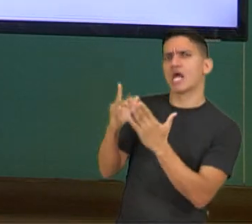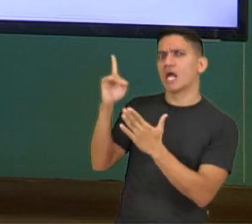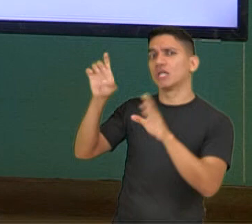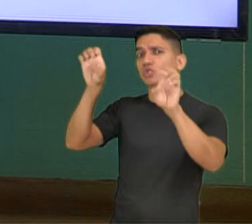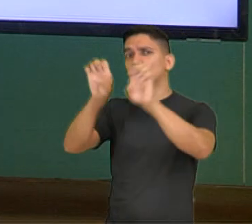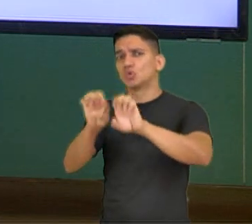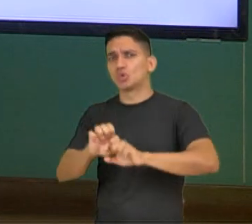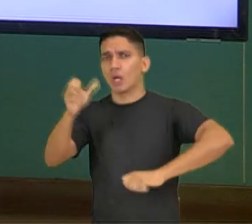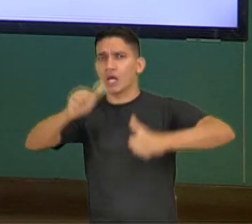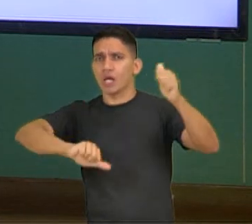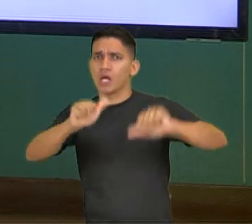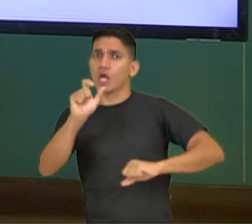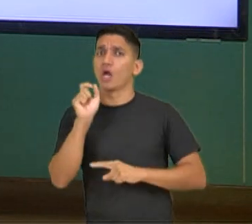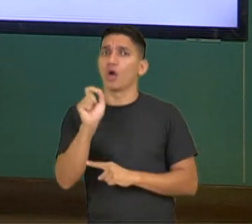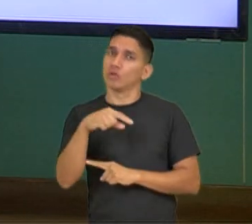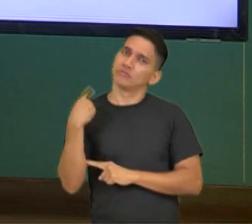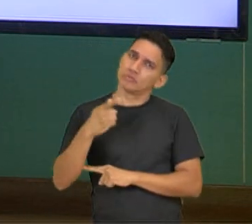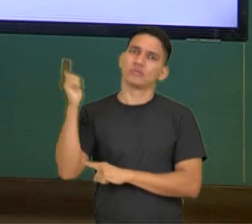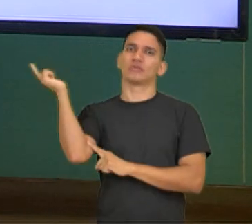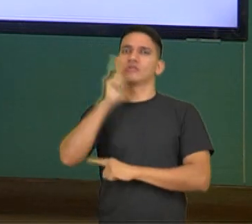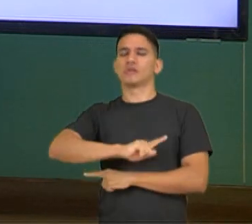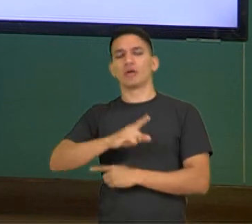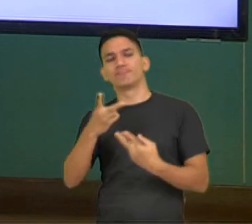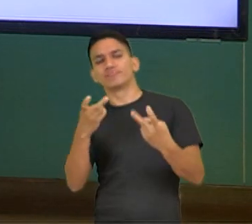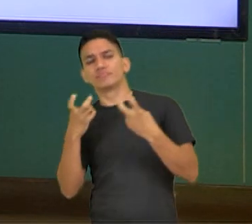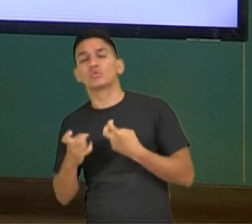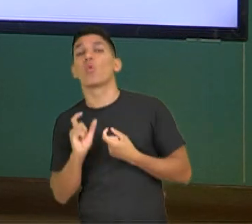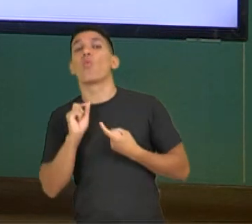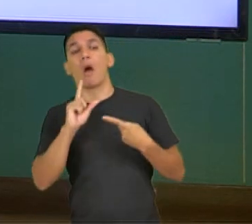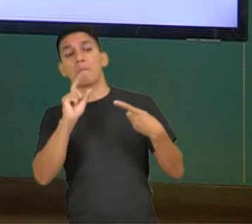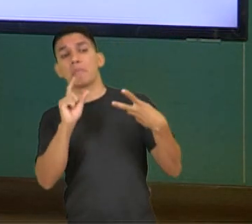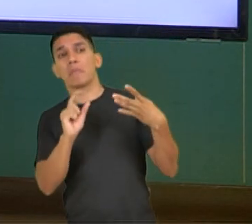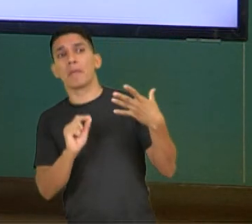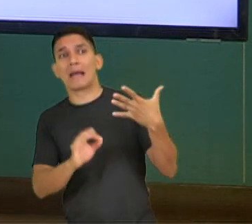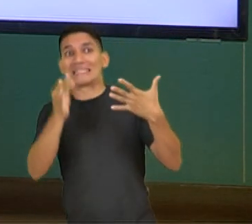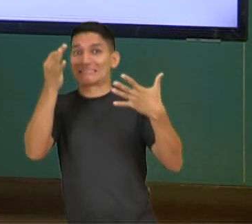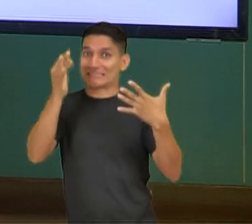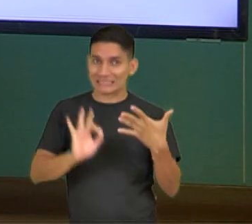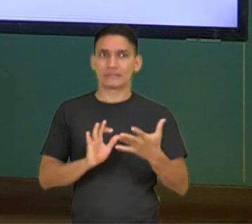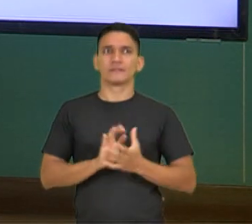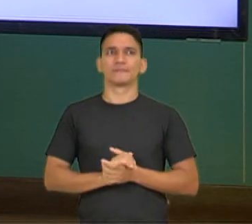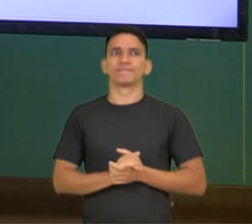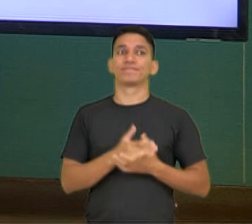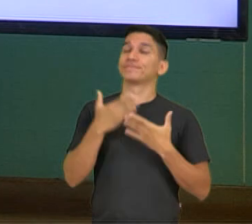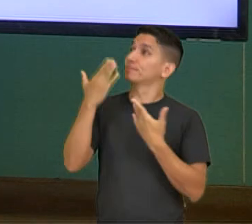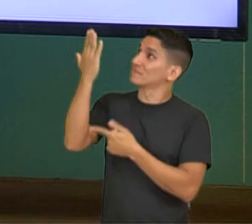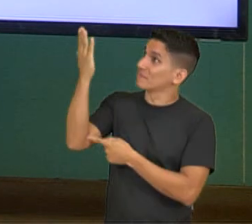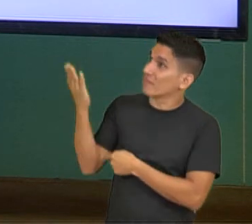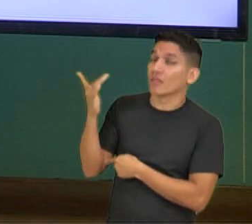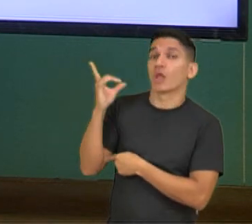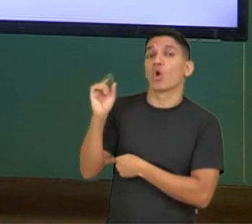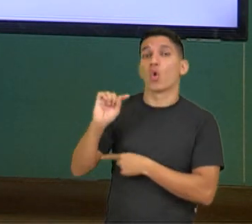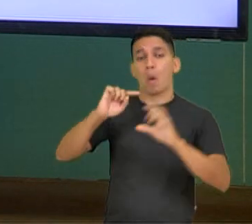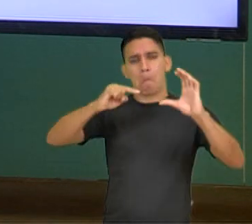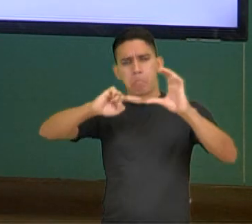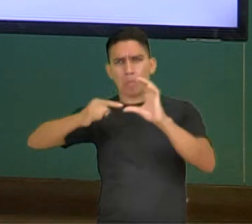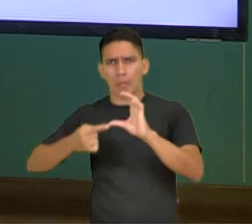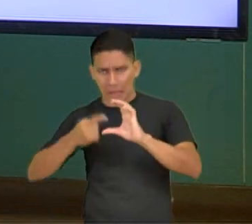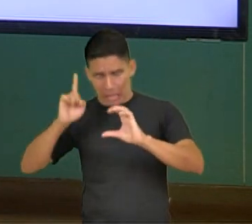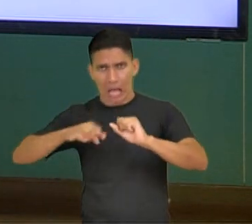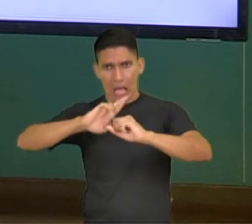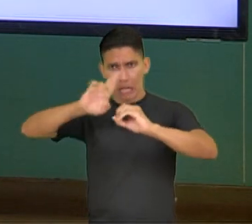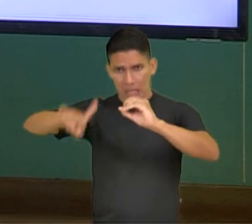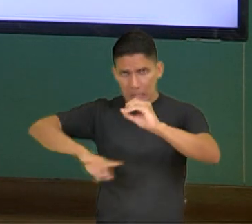química aqui, nós vamos ver quais alternativas estão corretas. A cadeia é